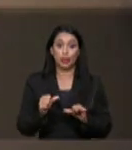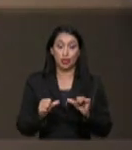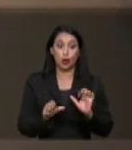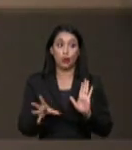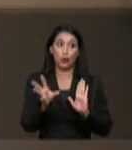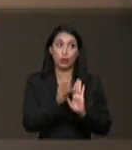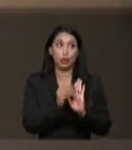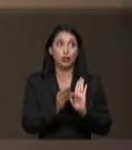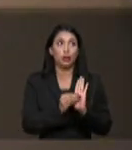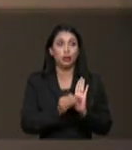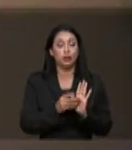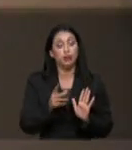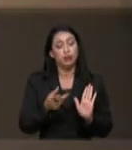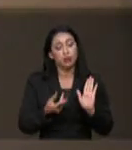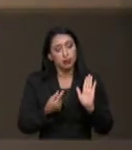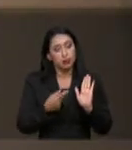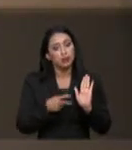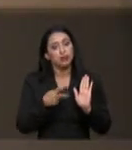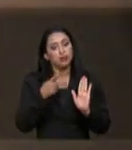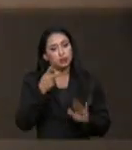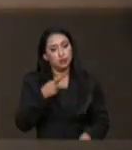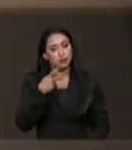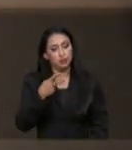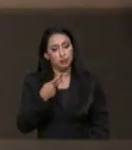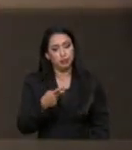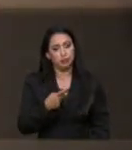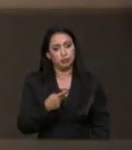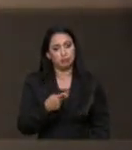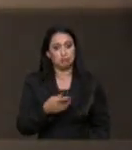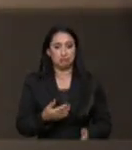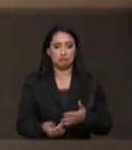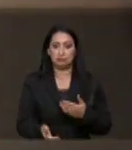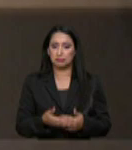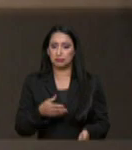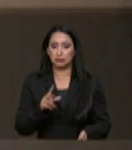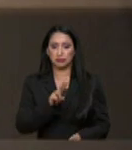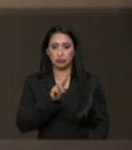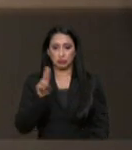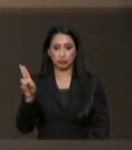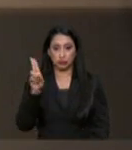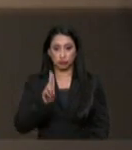do conteúdo do crédito deste o nome que quiser